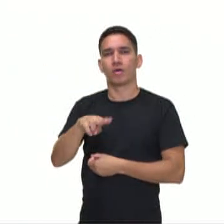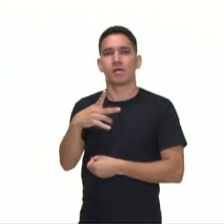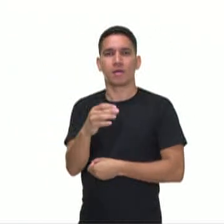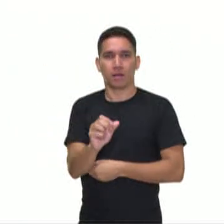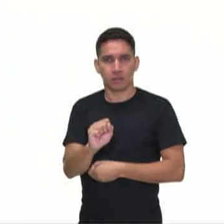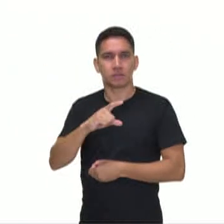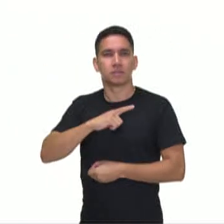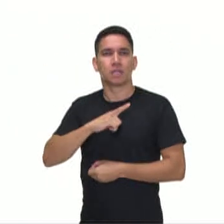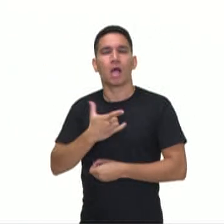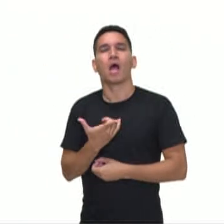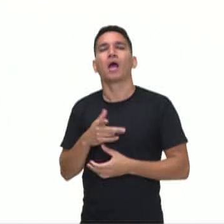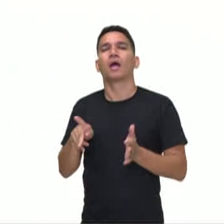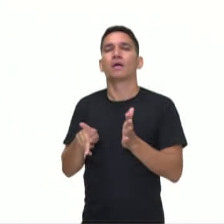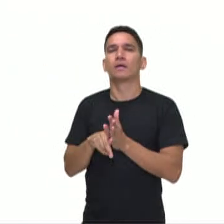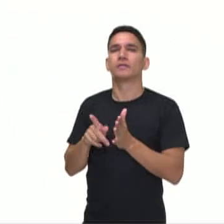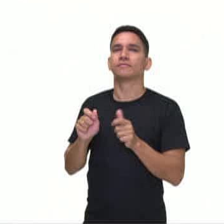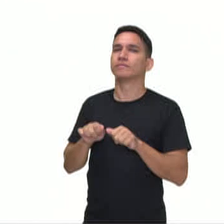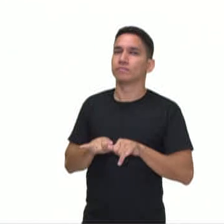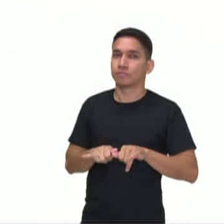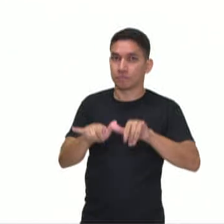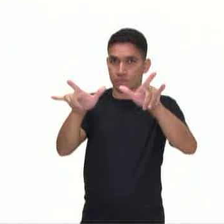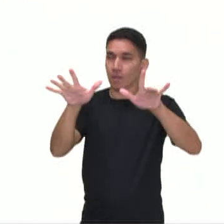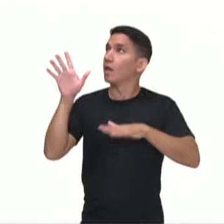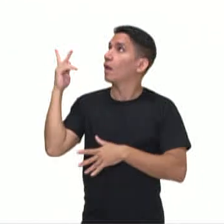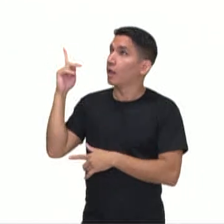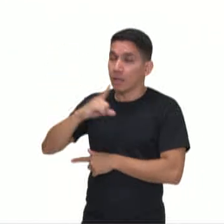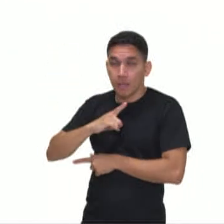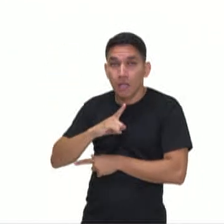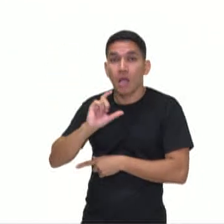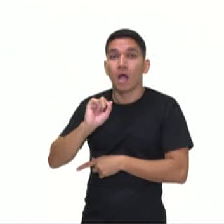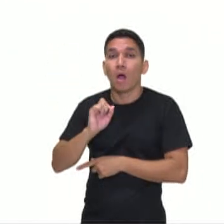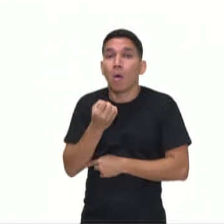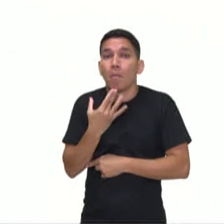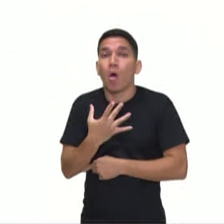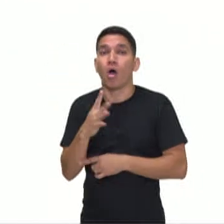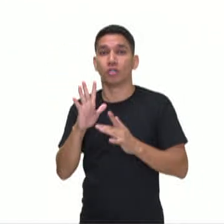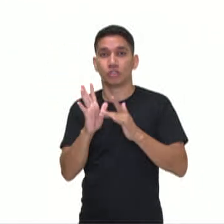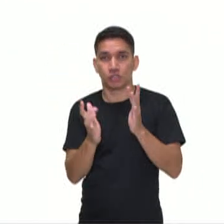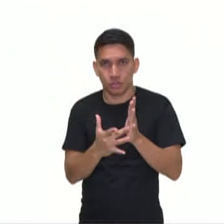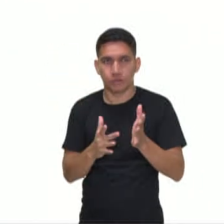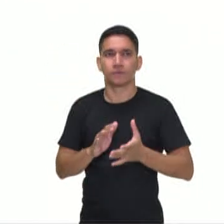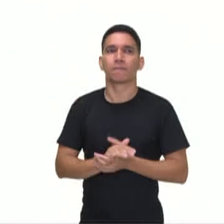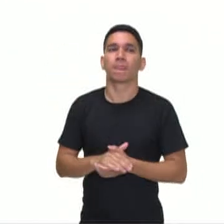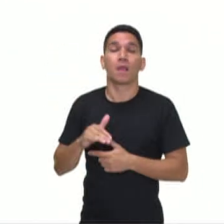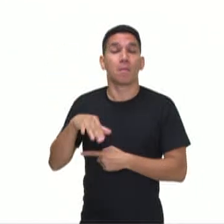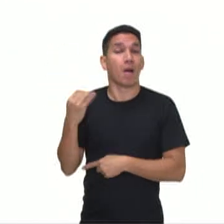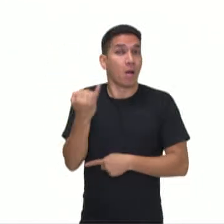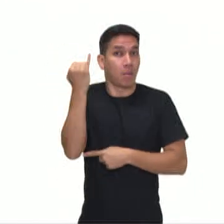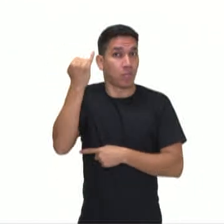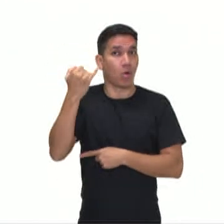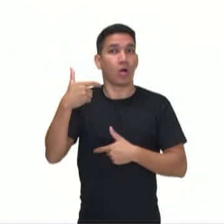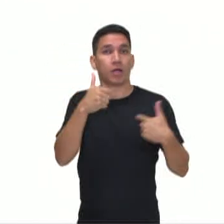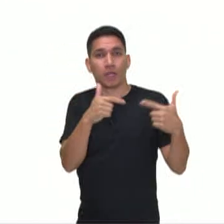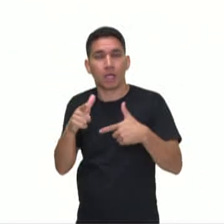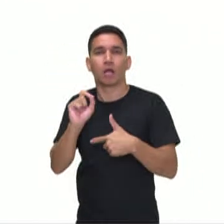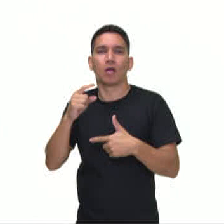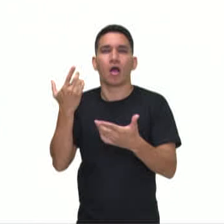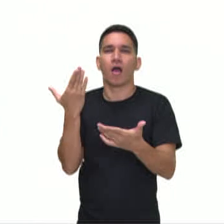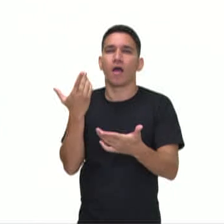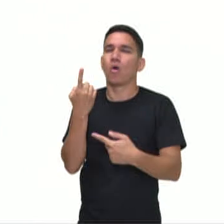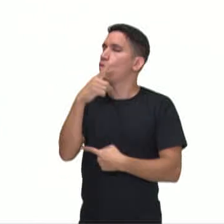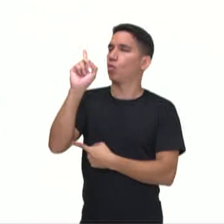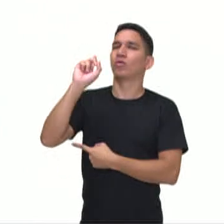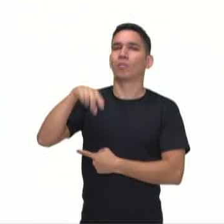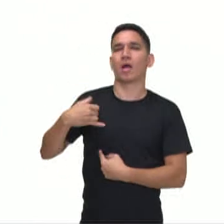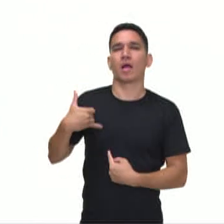na escadaria externa do Santuário de Bom Jesus do Matozinho. Seu último mais importante trabalho finalizou com 67 anos de